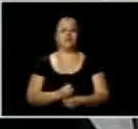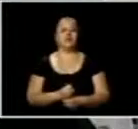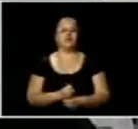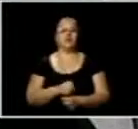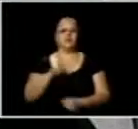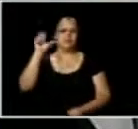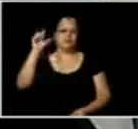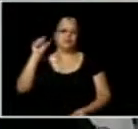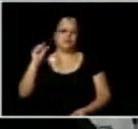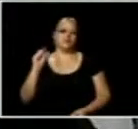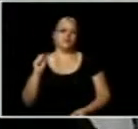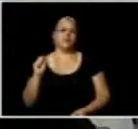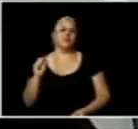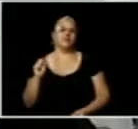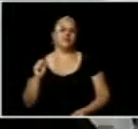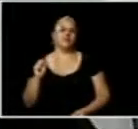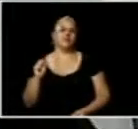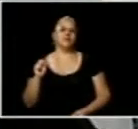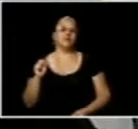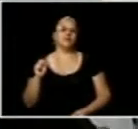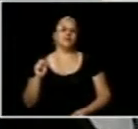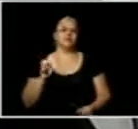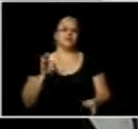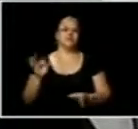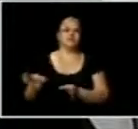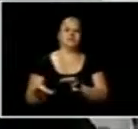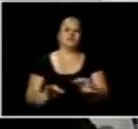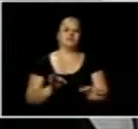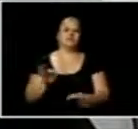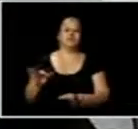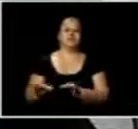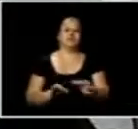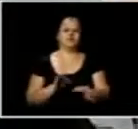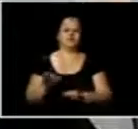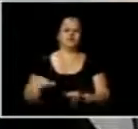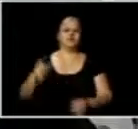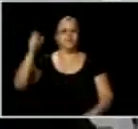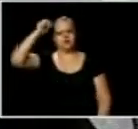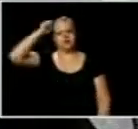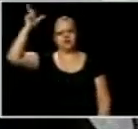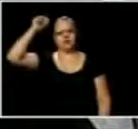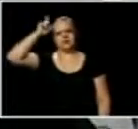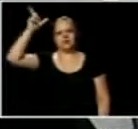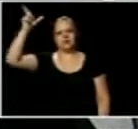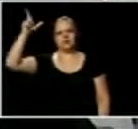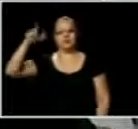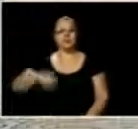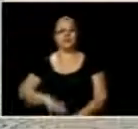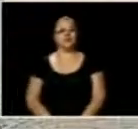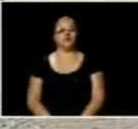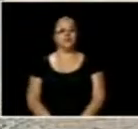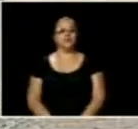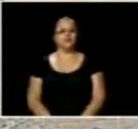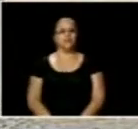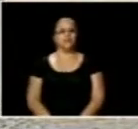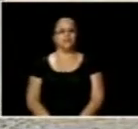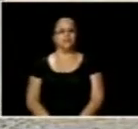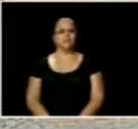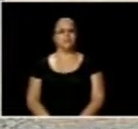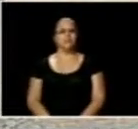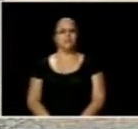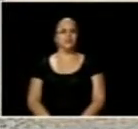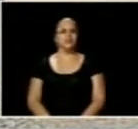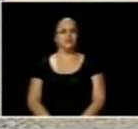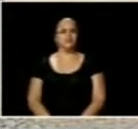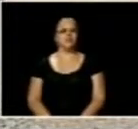pouquinho de planejamento na questão cultural. Vereador Digão, me permite uma frase? Só para contribuir, nós temos uma